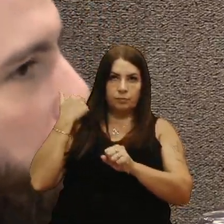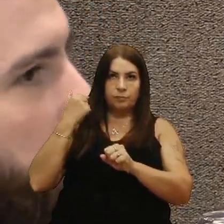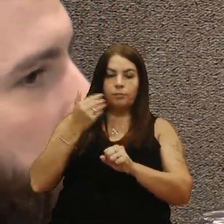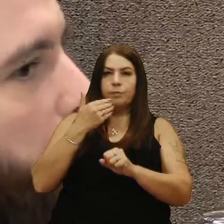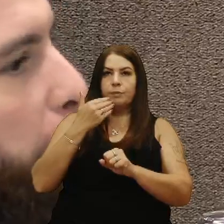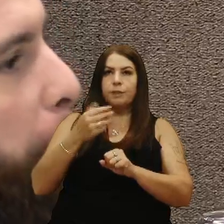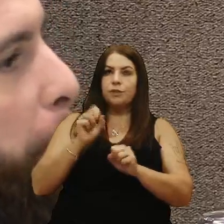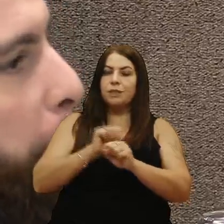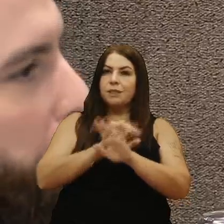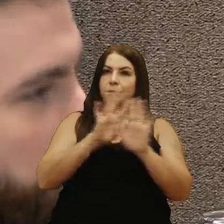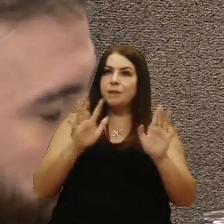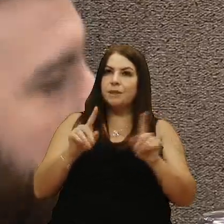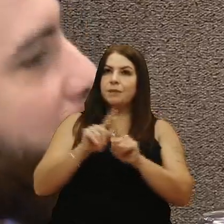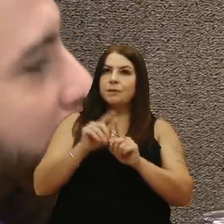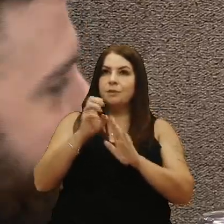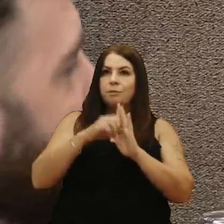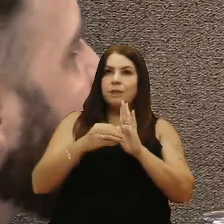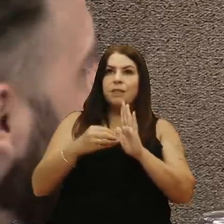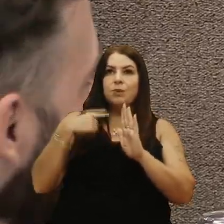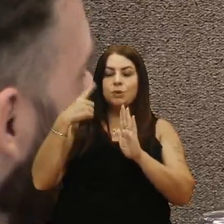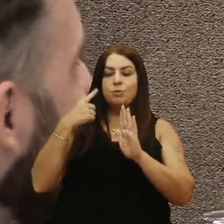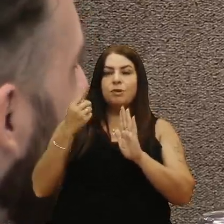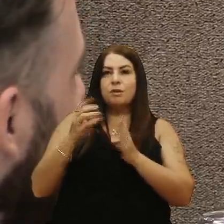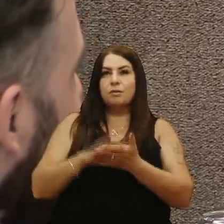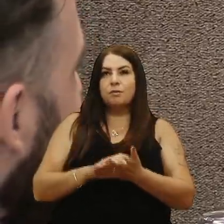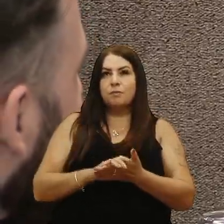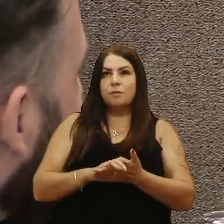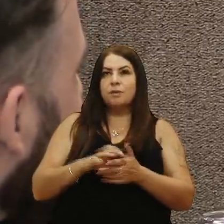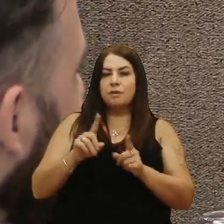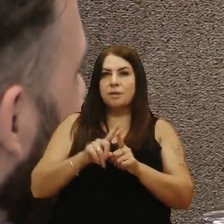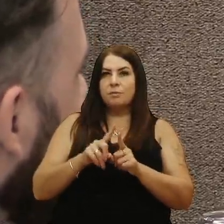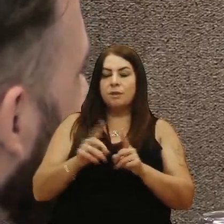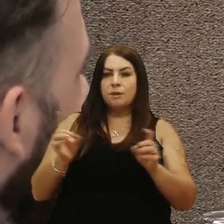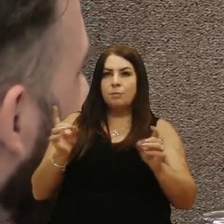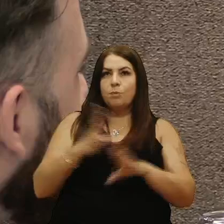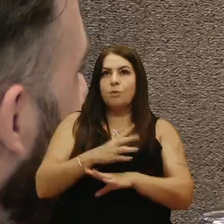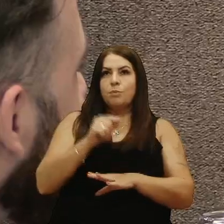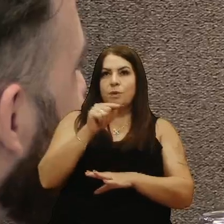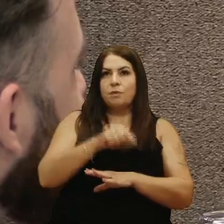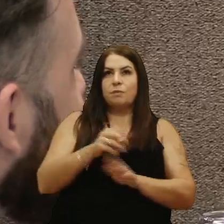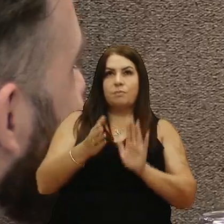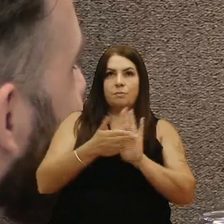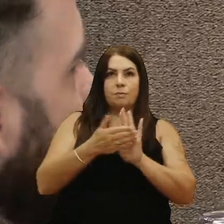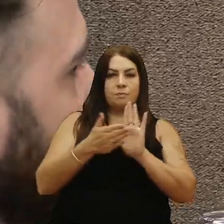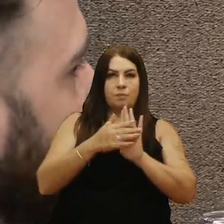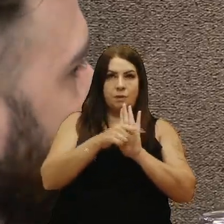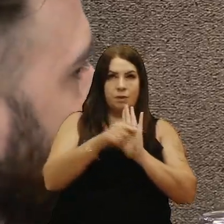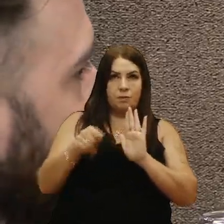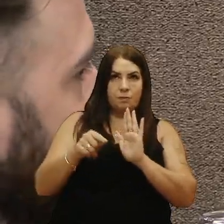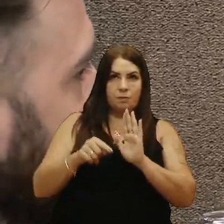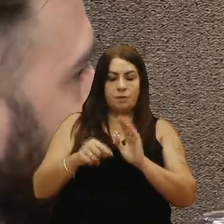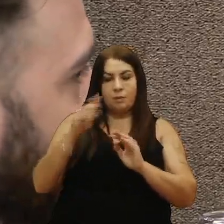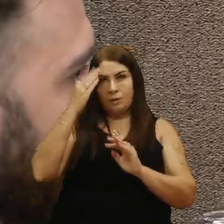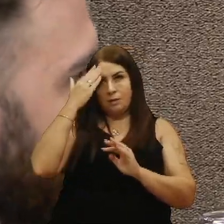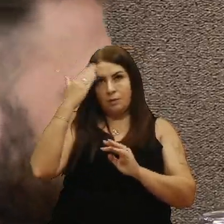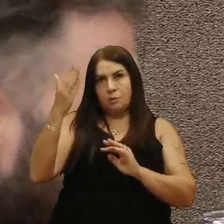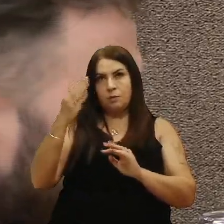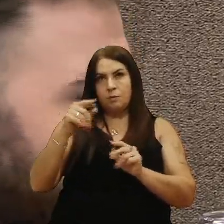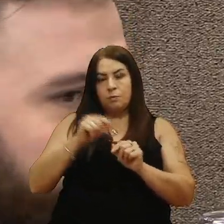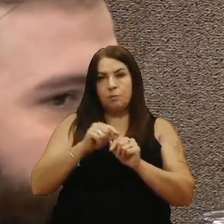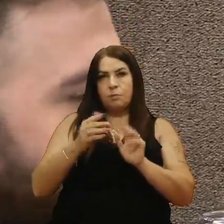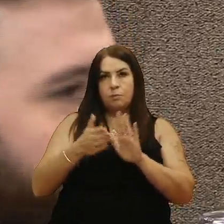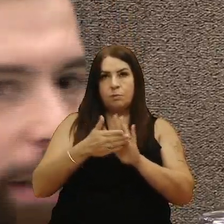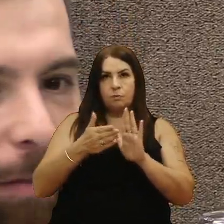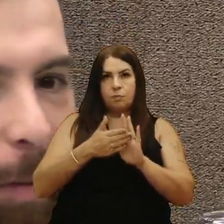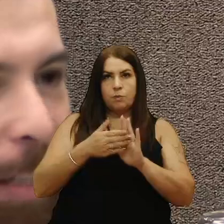pede transparência quanto às emendas parlamentares. Inclusive, ele está pronto para vir para a pauta. E eu agradeço se colocarem na